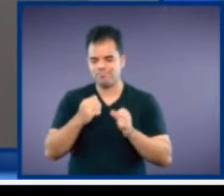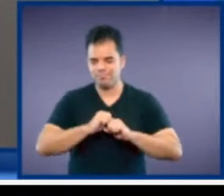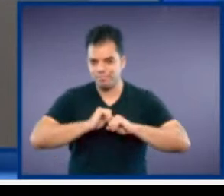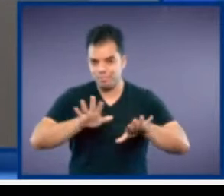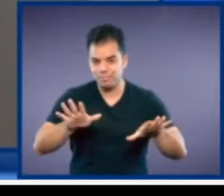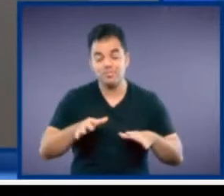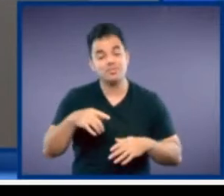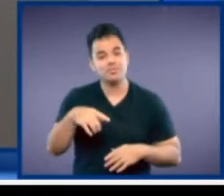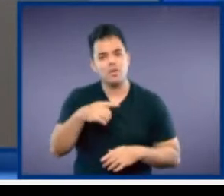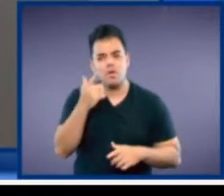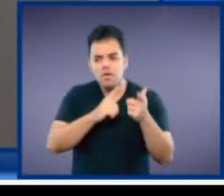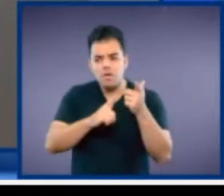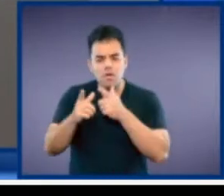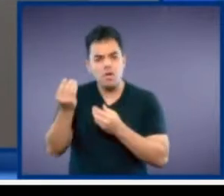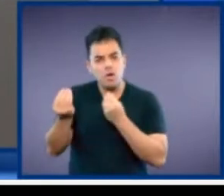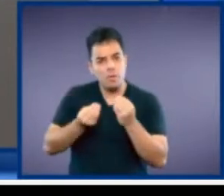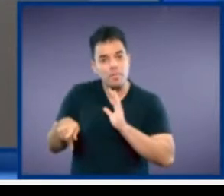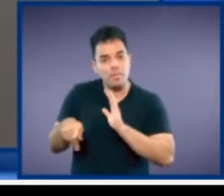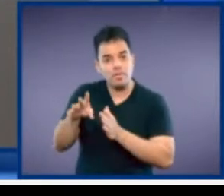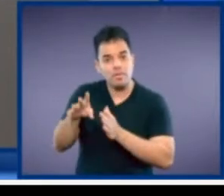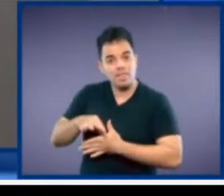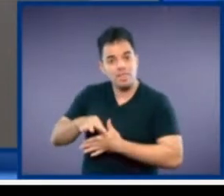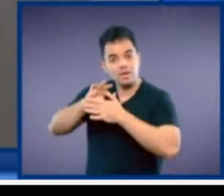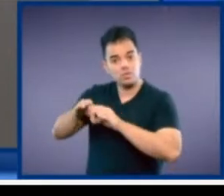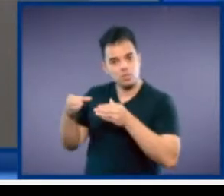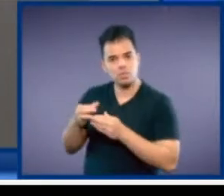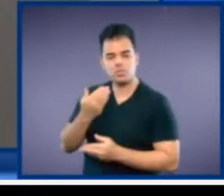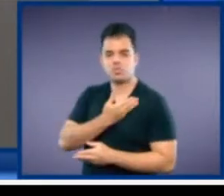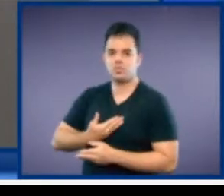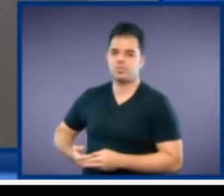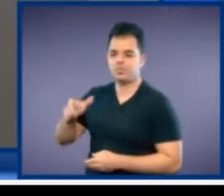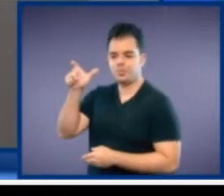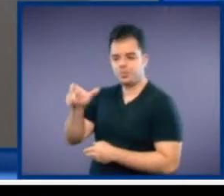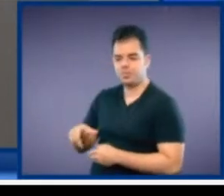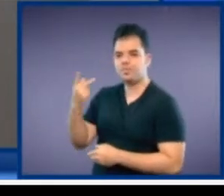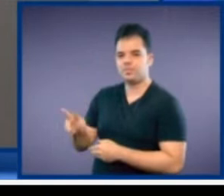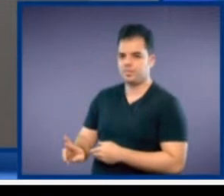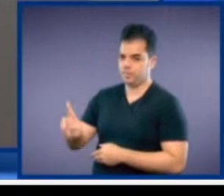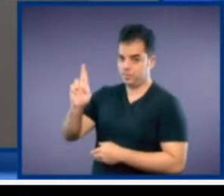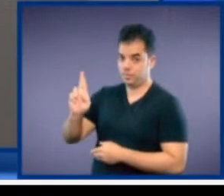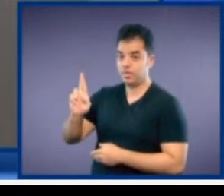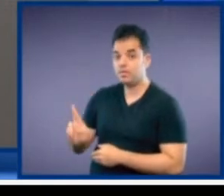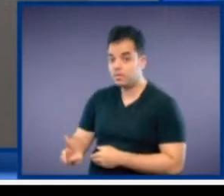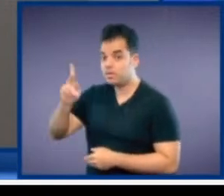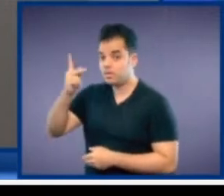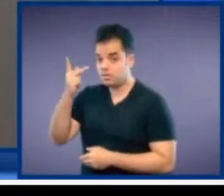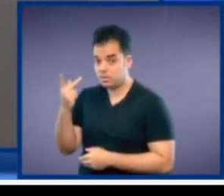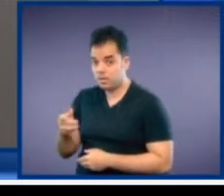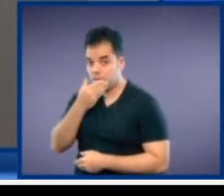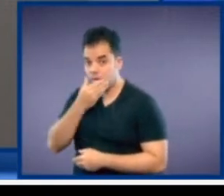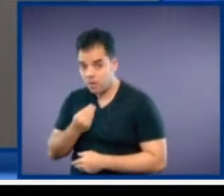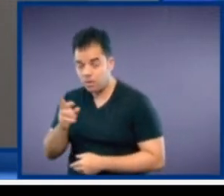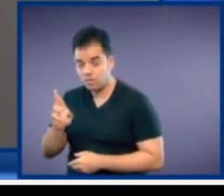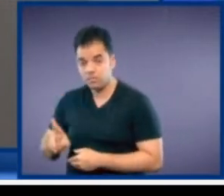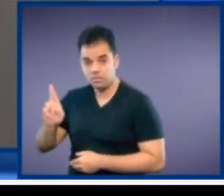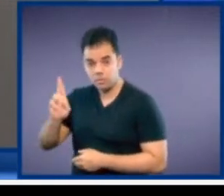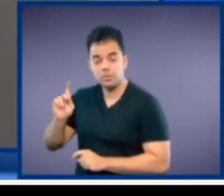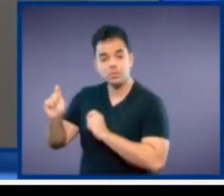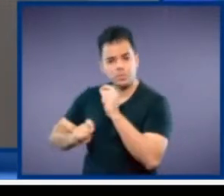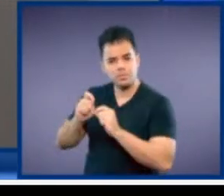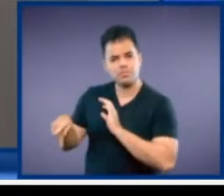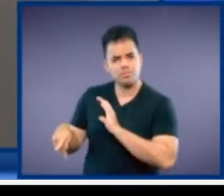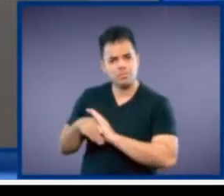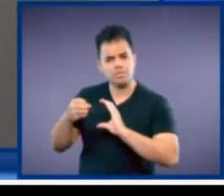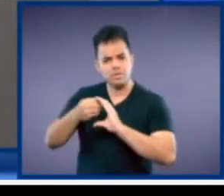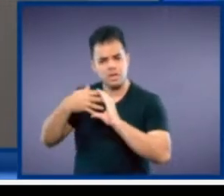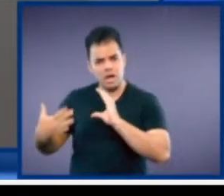foi possível pela liderança do nosso governador. Nosso governador, ele tem uma característica de gestão